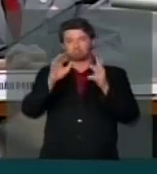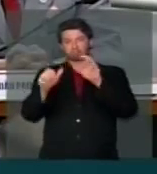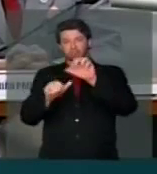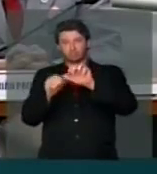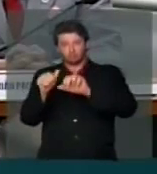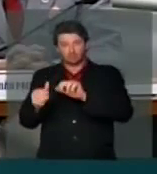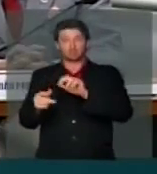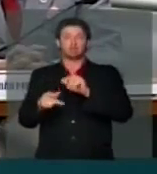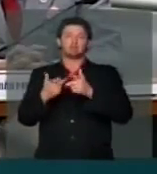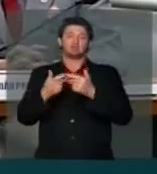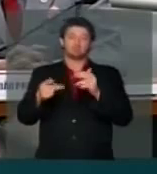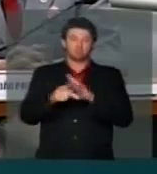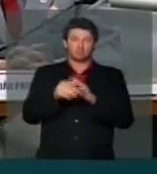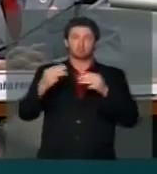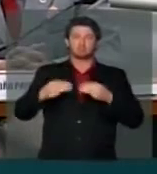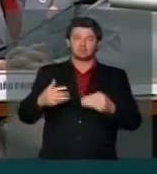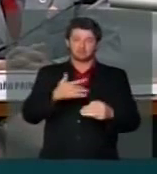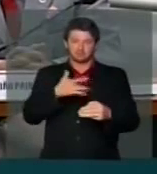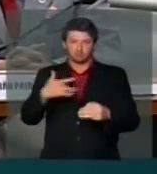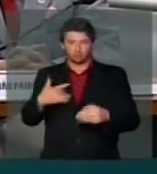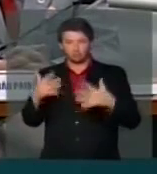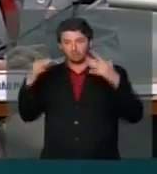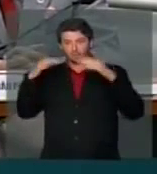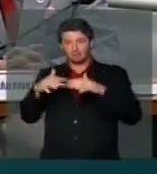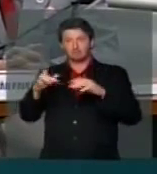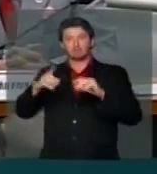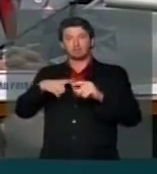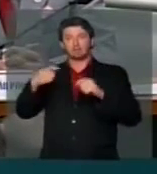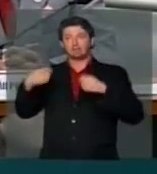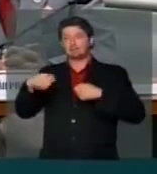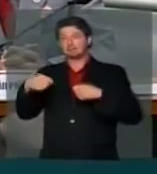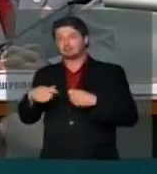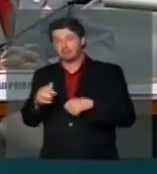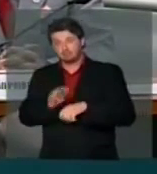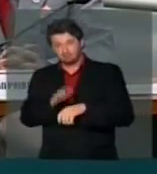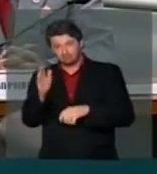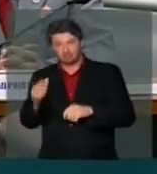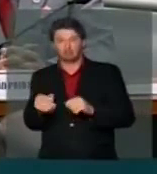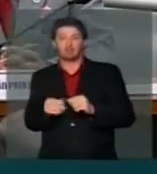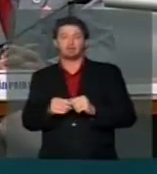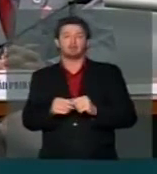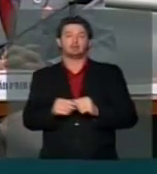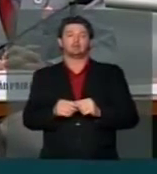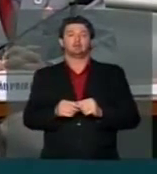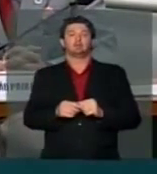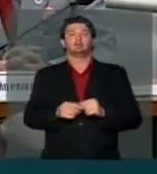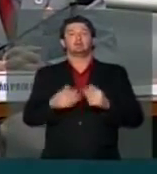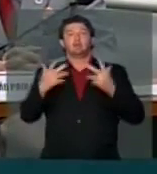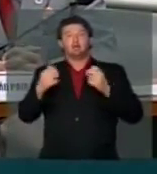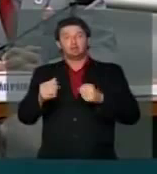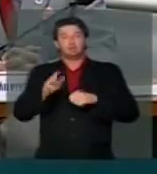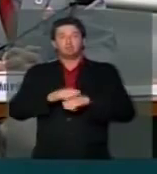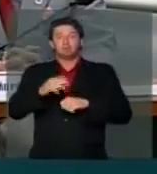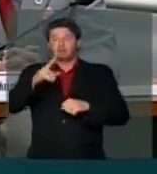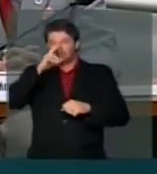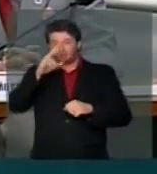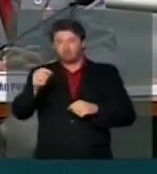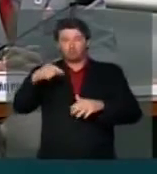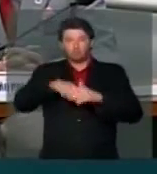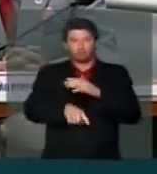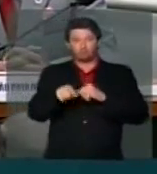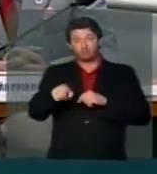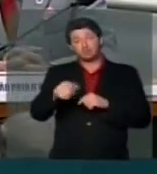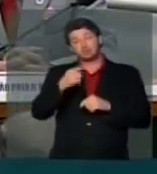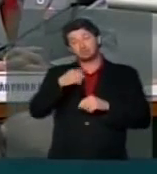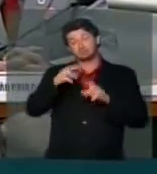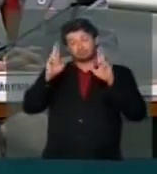claudicante do Ministério da Saúde, de uma atenção por demanda, para começar a assumir cada vez mais plenamente, e eu espero que seja